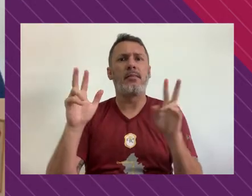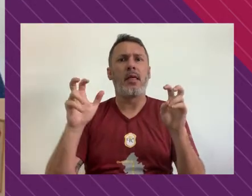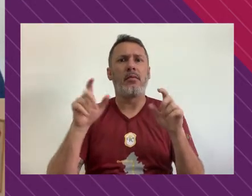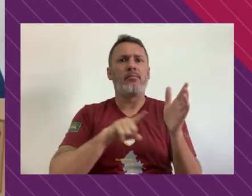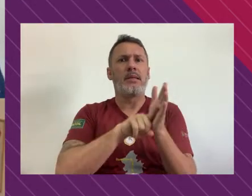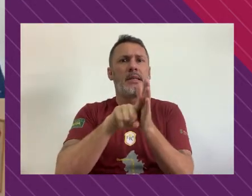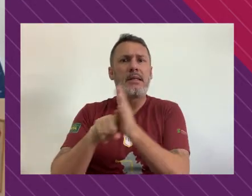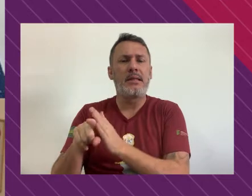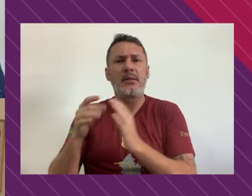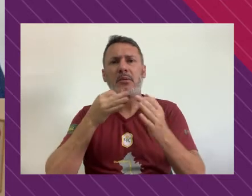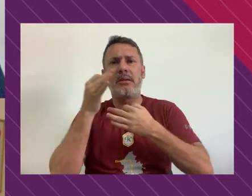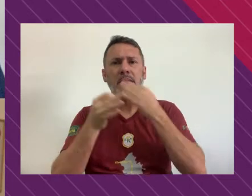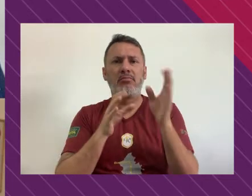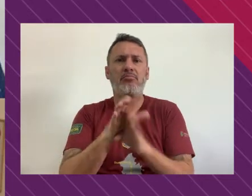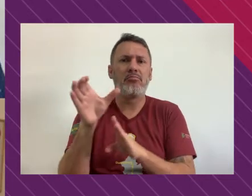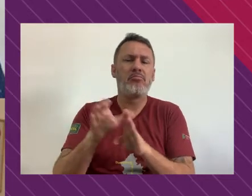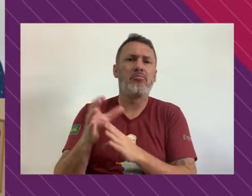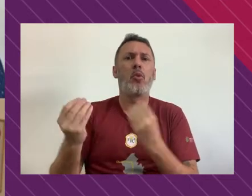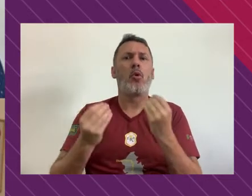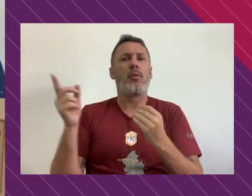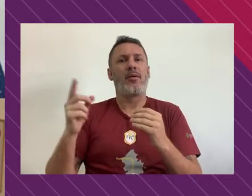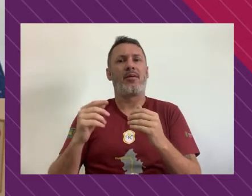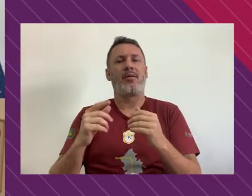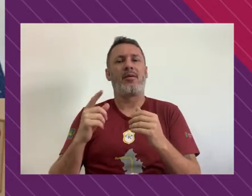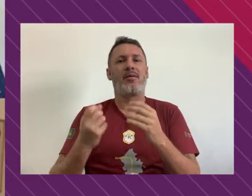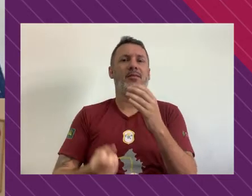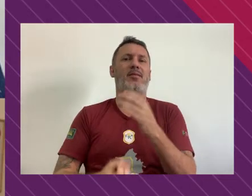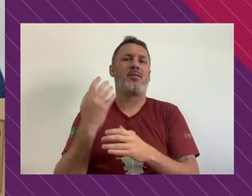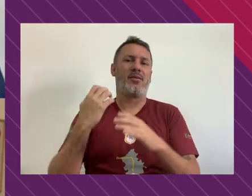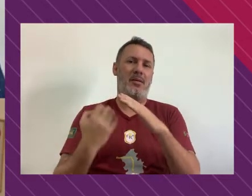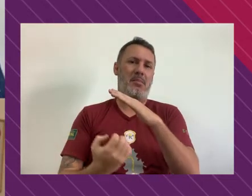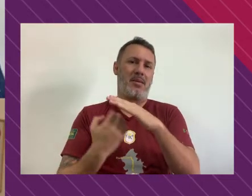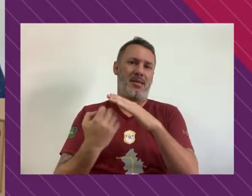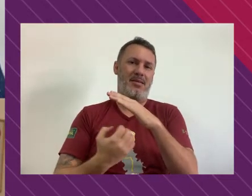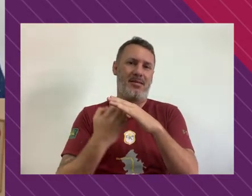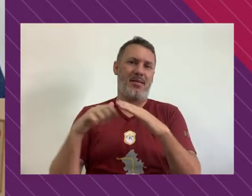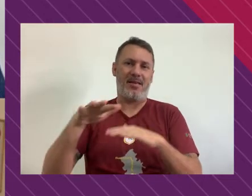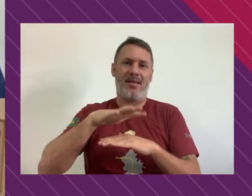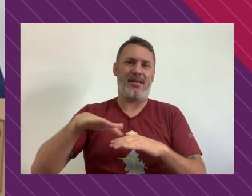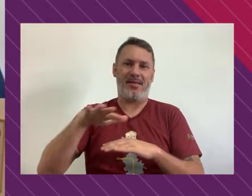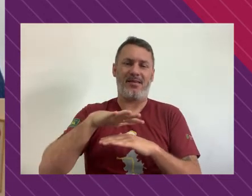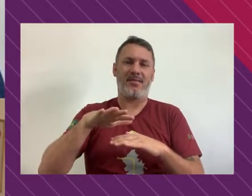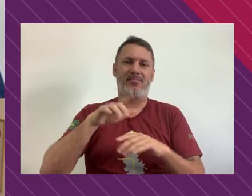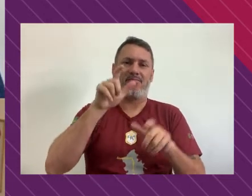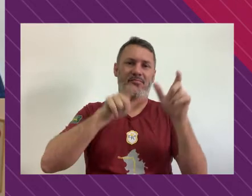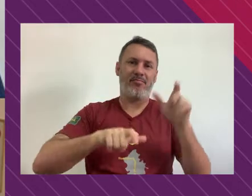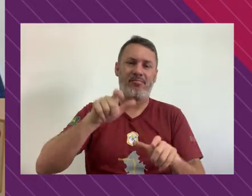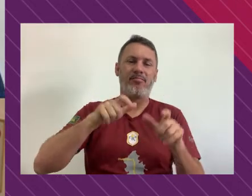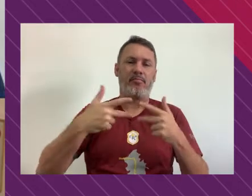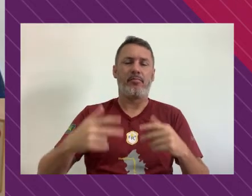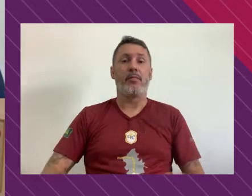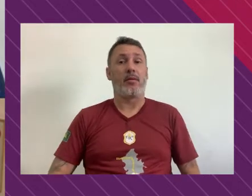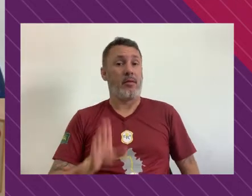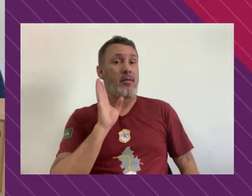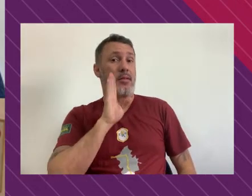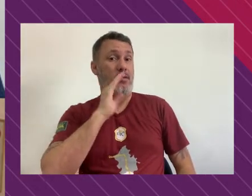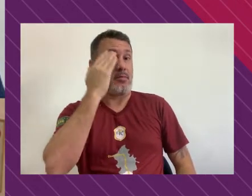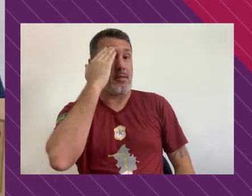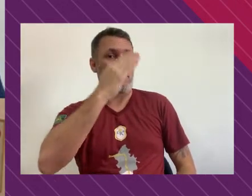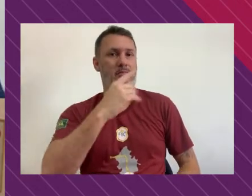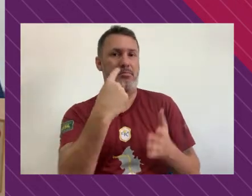viu uma oportunidade de abrir uma empresa nesse ramo e como que está sendo esse desenvolvimento. Legal, obrigado pela pergunta, porque eu